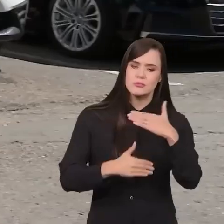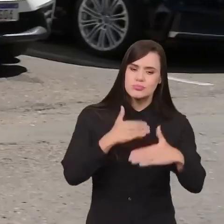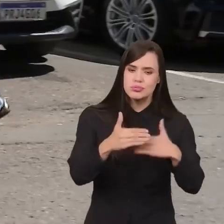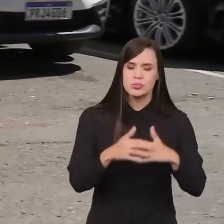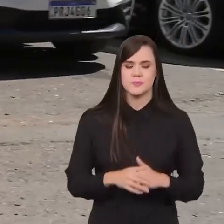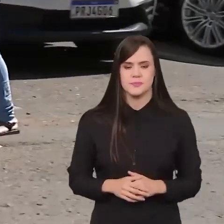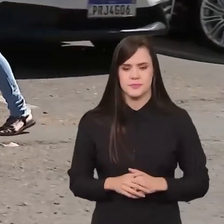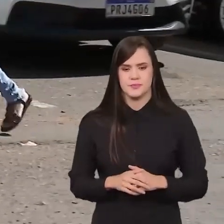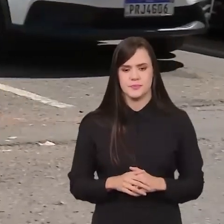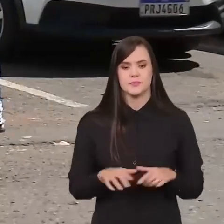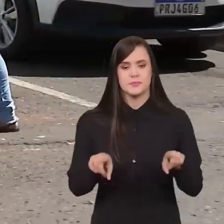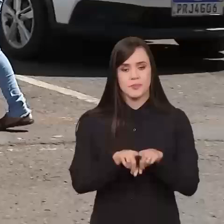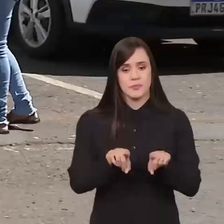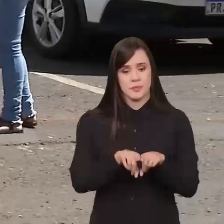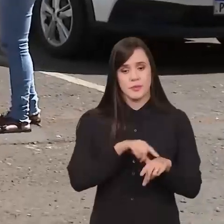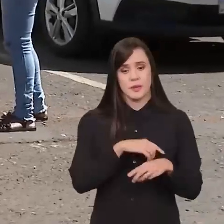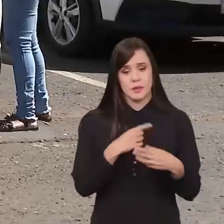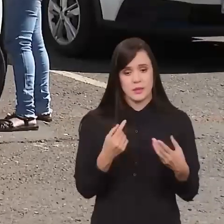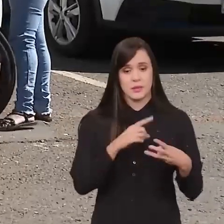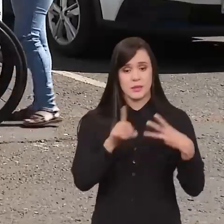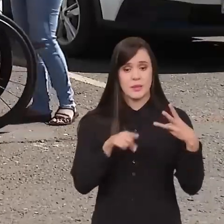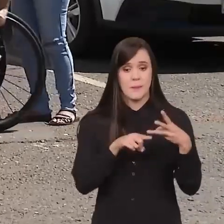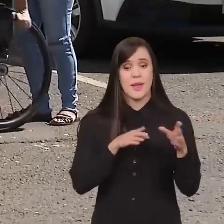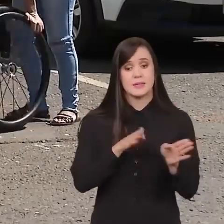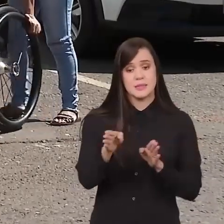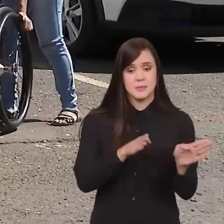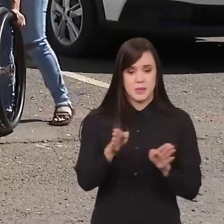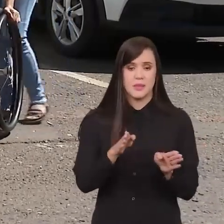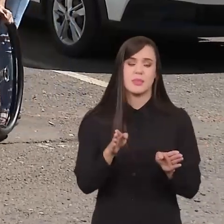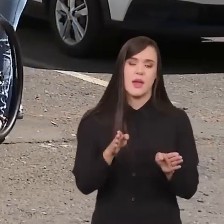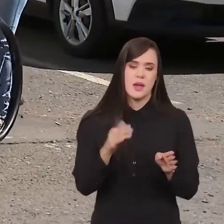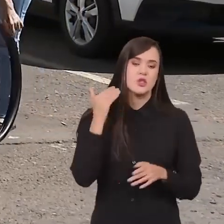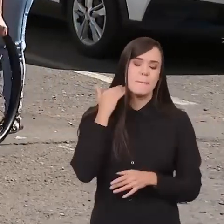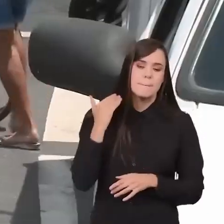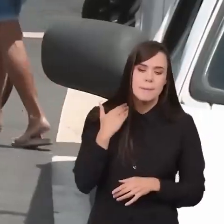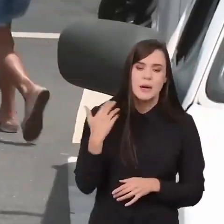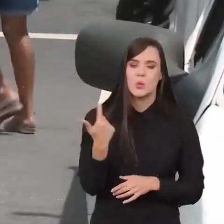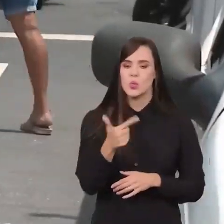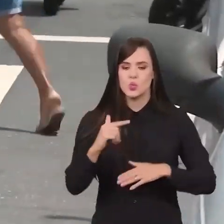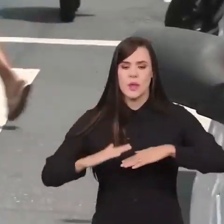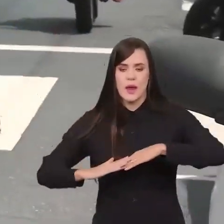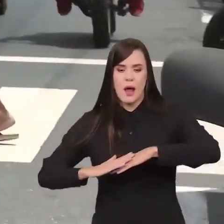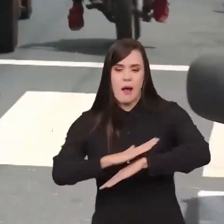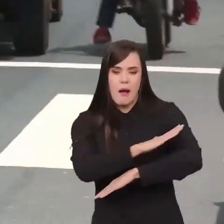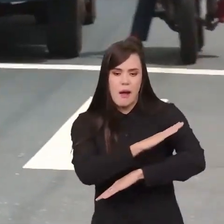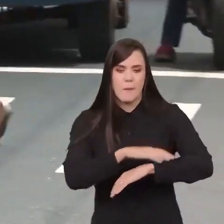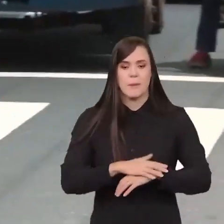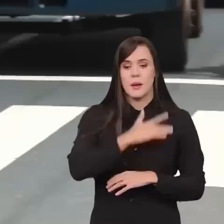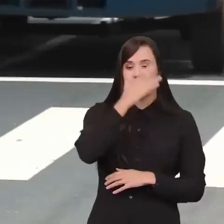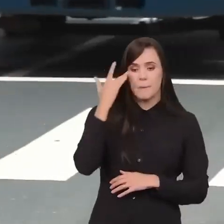deles. E temos a questão mesmo da acessibilidade. O banco não tem rampa, não tem